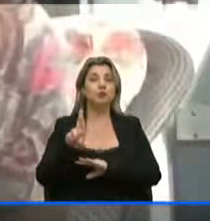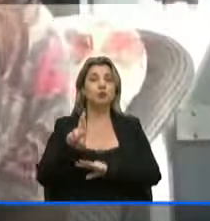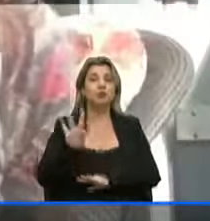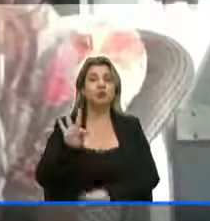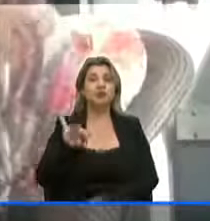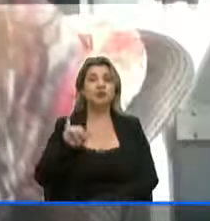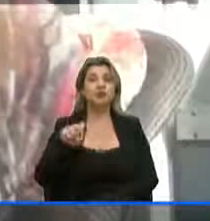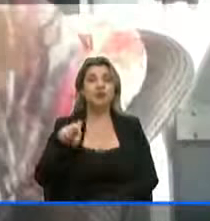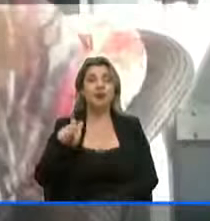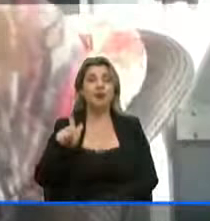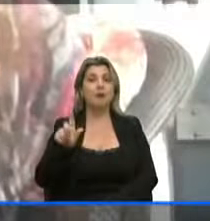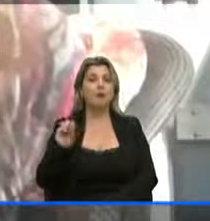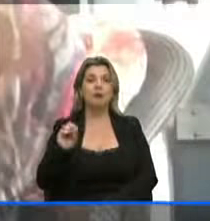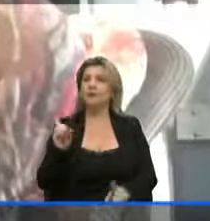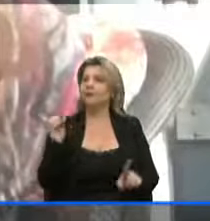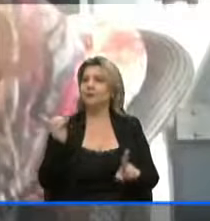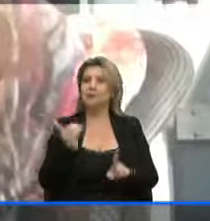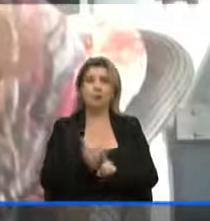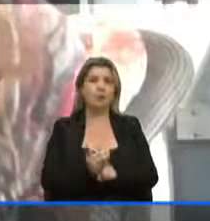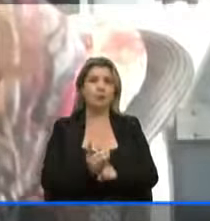que não se encontra.